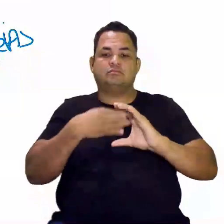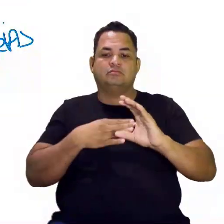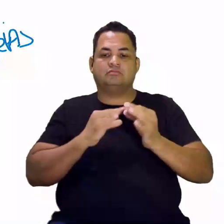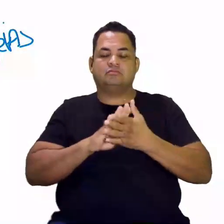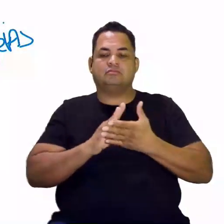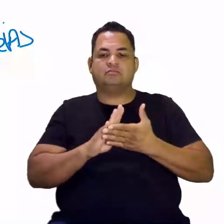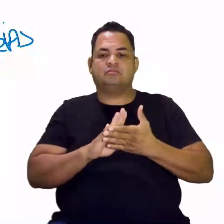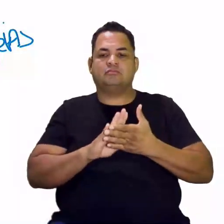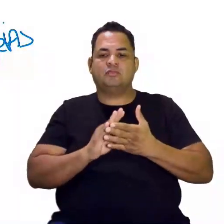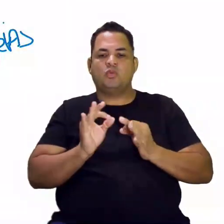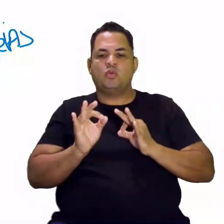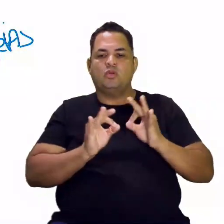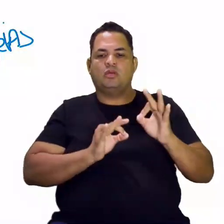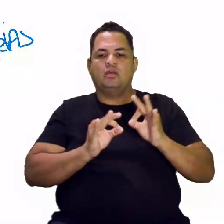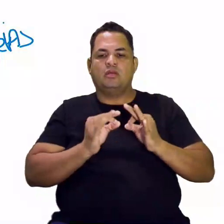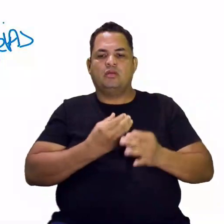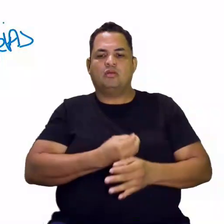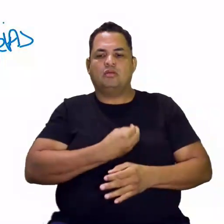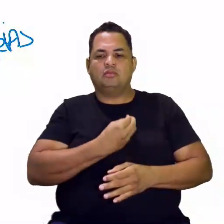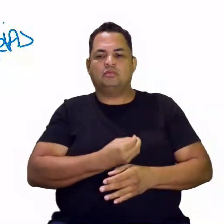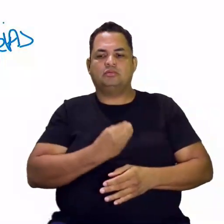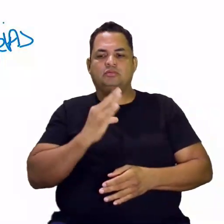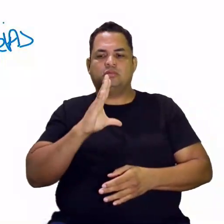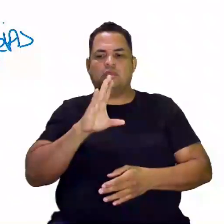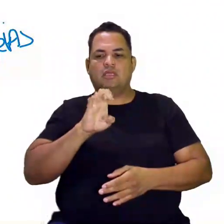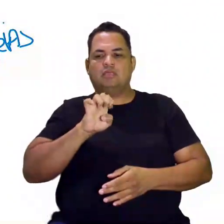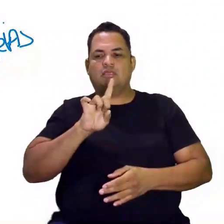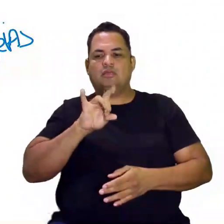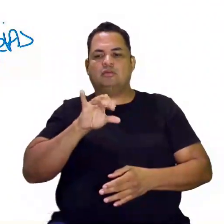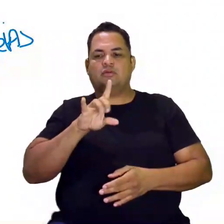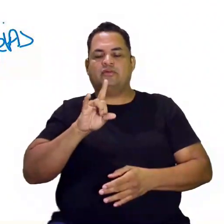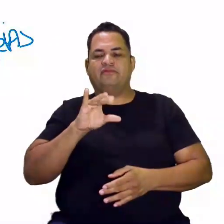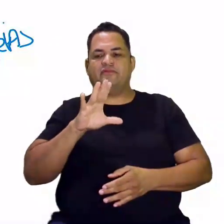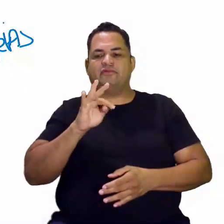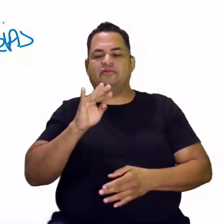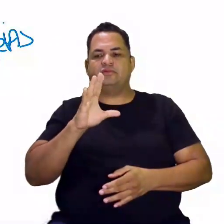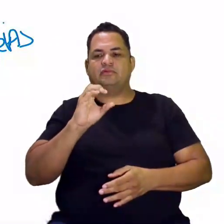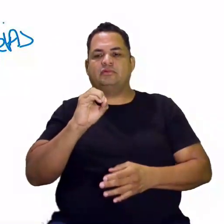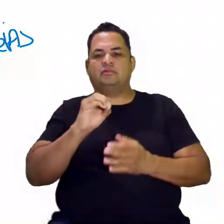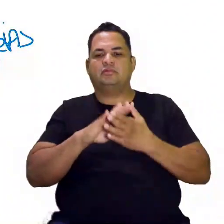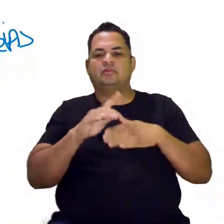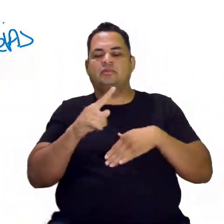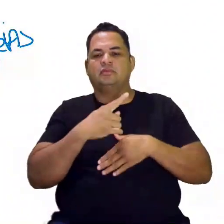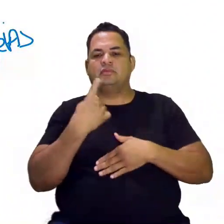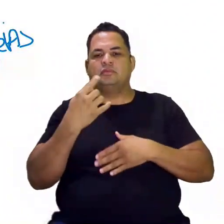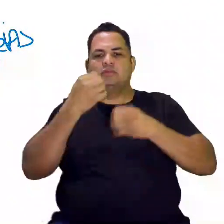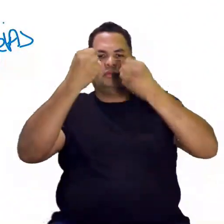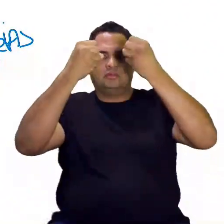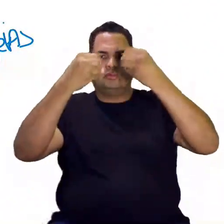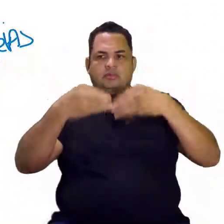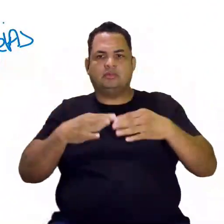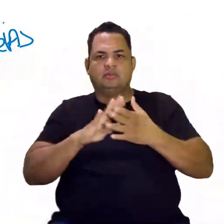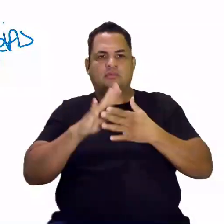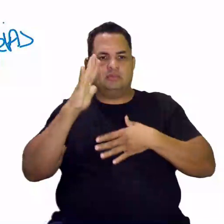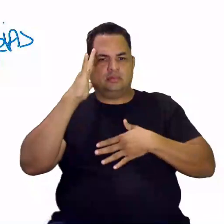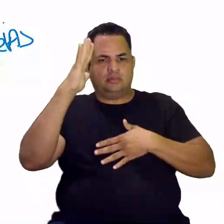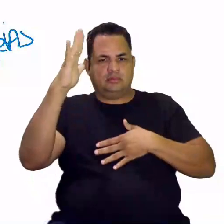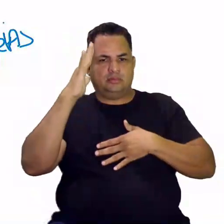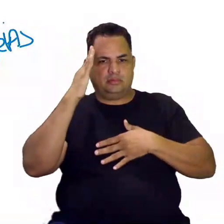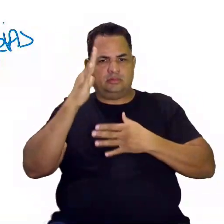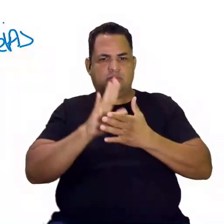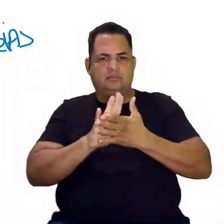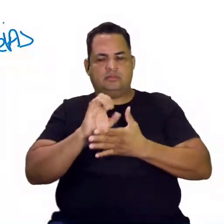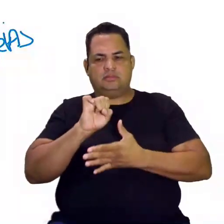organismos heterotróficos. Tudo bem? Então, é isso que nós temos aqui. Foi isso que nós falamos dessa teoria